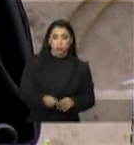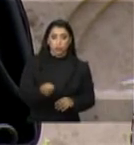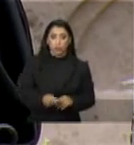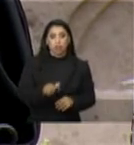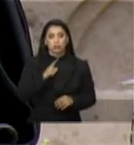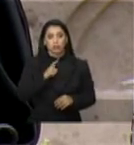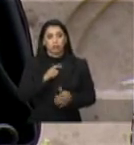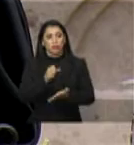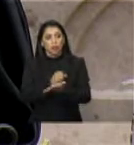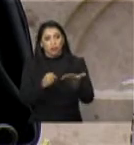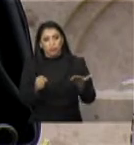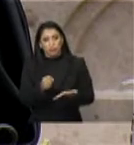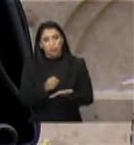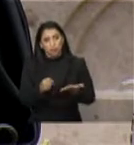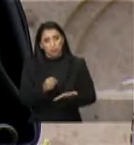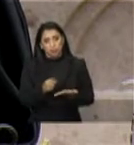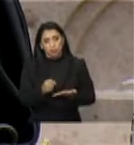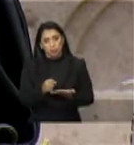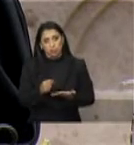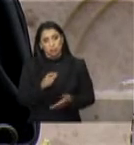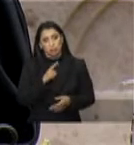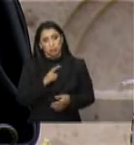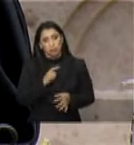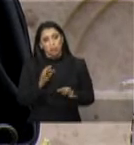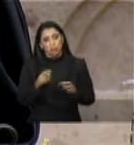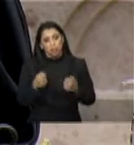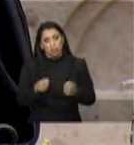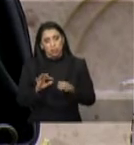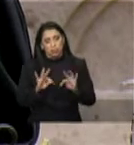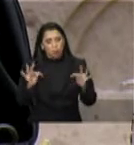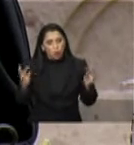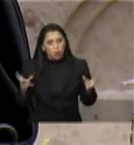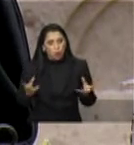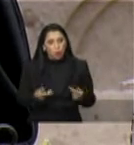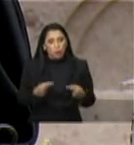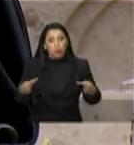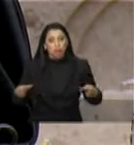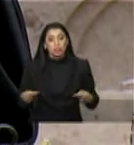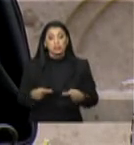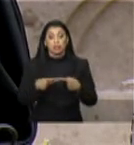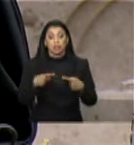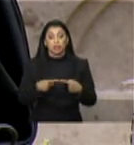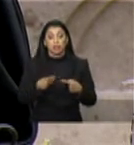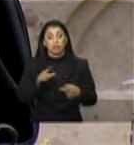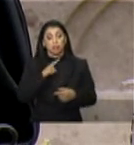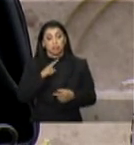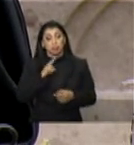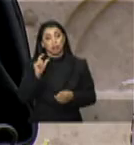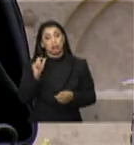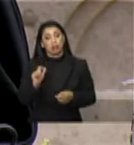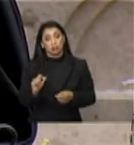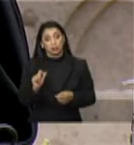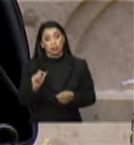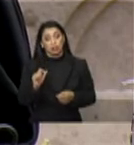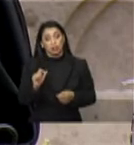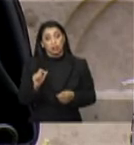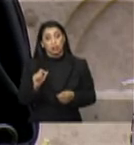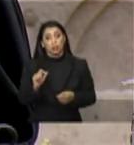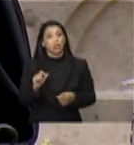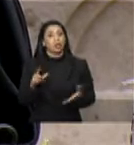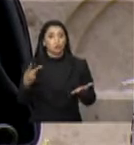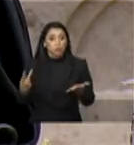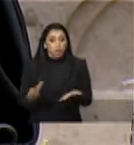no dever de fundamentação fundamentação é essa que é completa adequada e enfim que corresponda a moldura